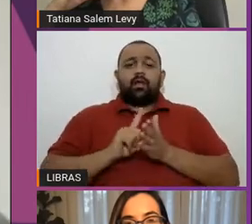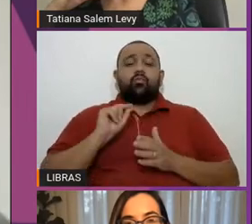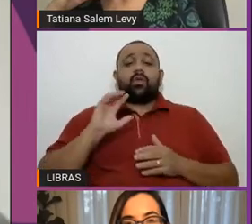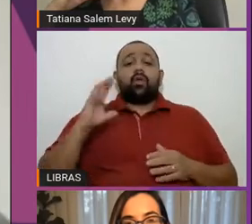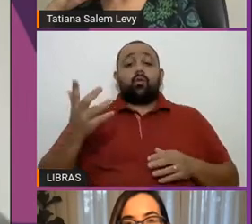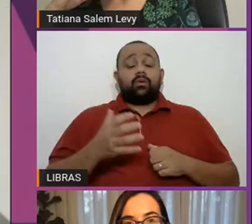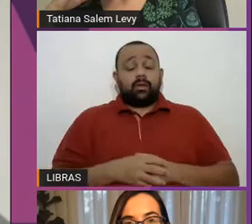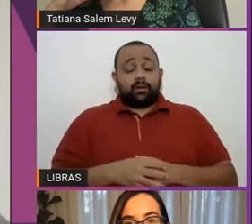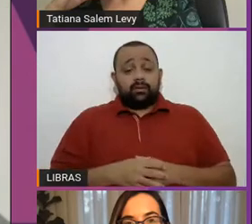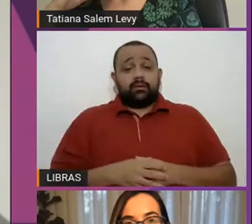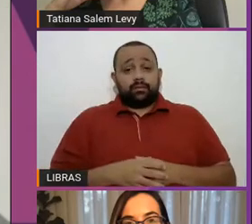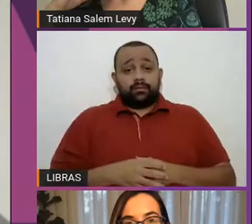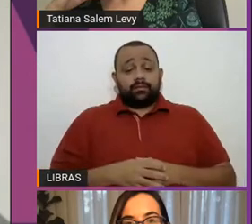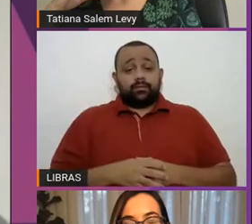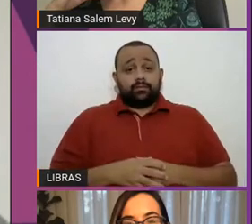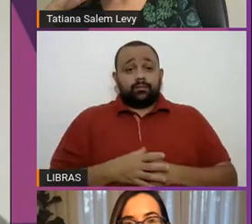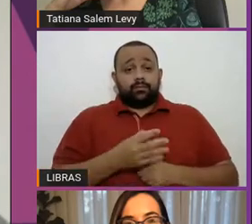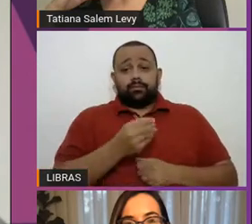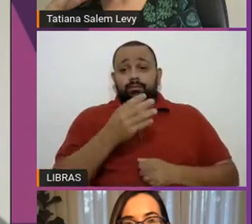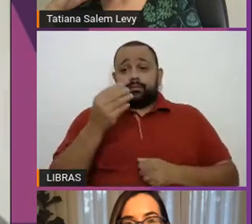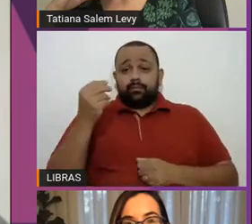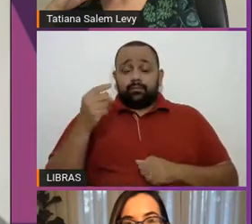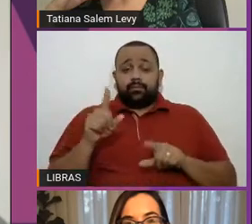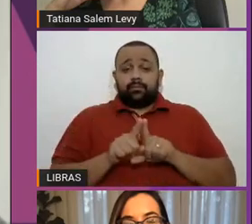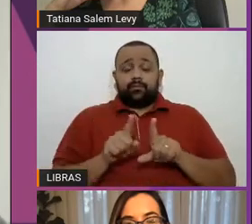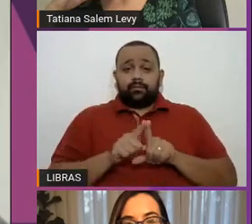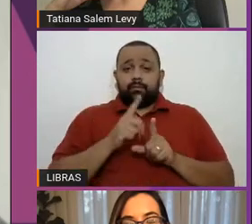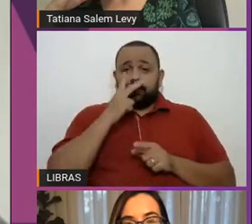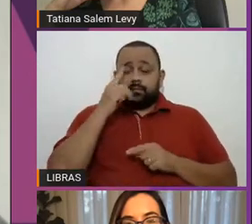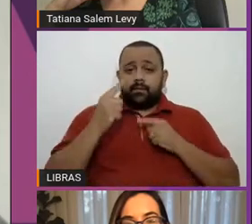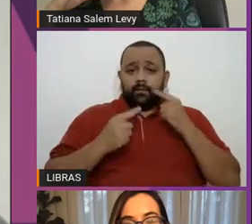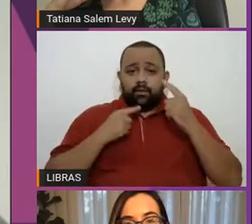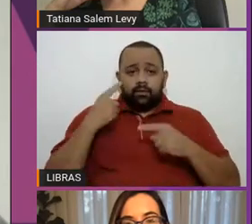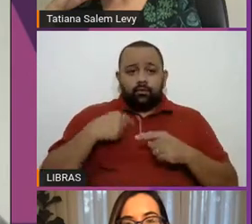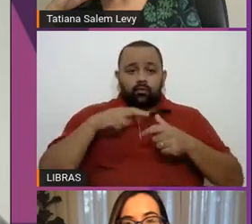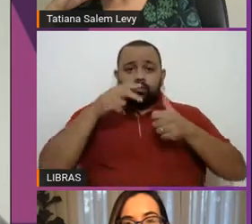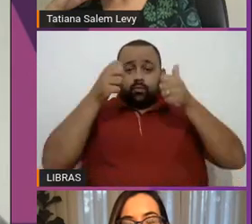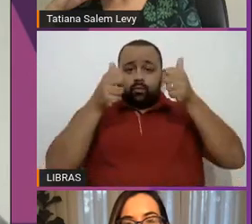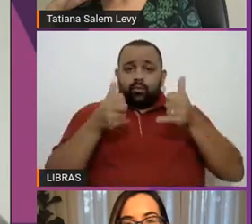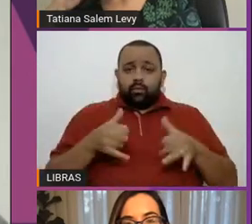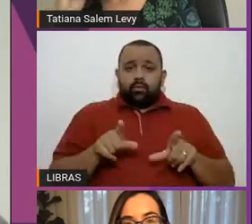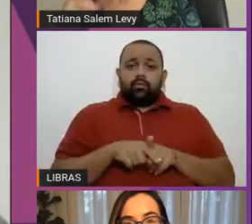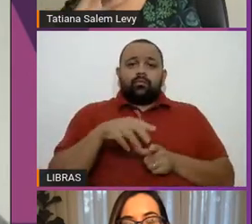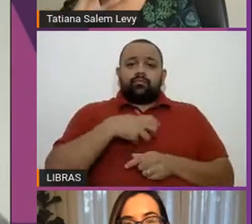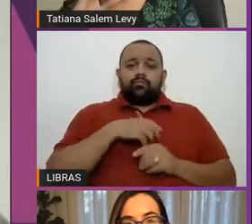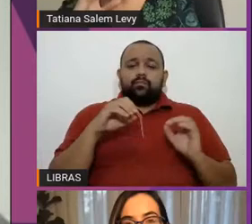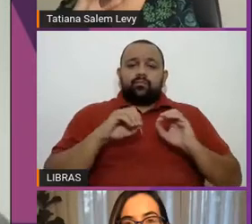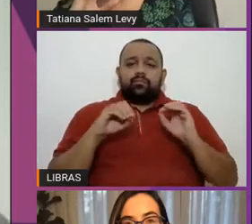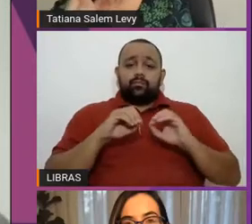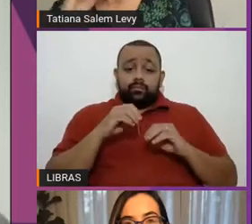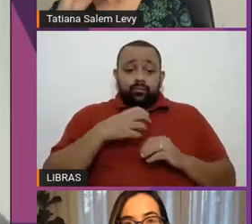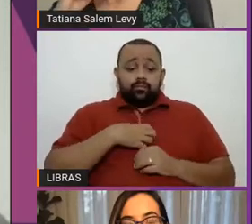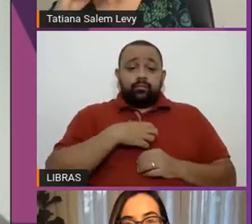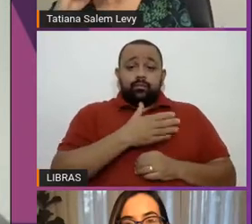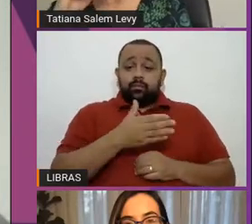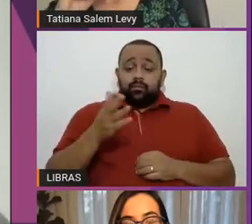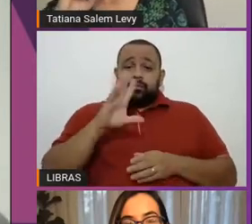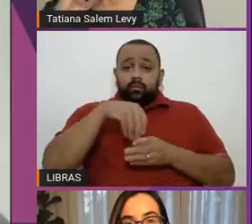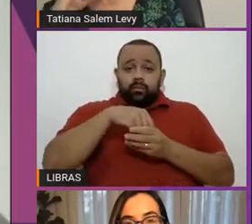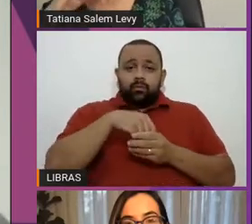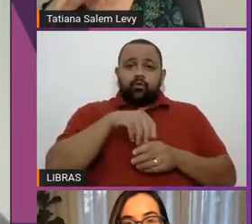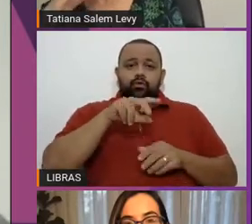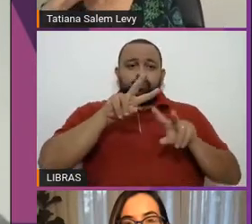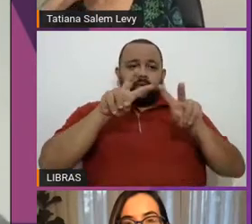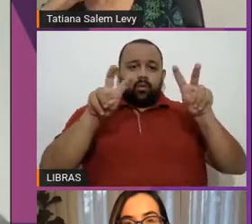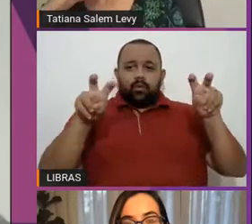aí isso é vista muitas vezes como loucura como eu disse não é o sensibilidade exacerbada enfim colocado no monte de